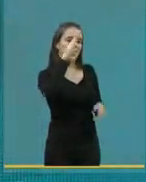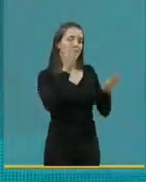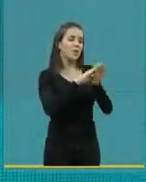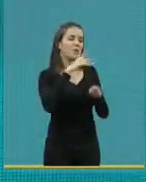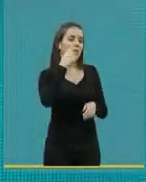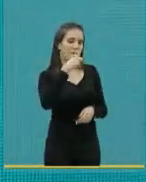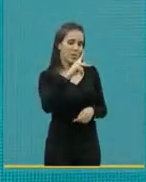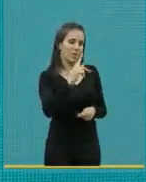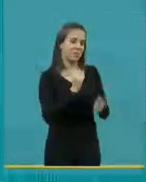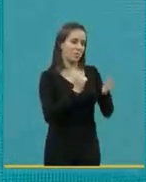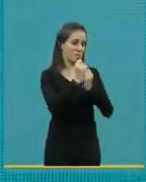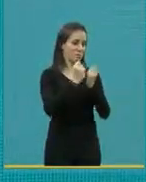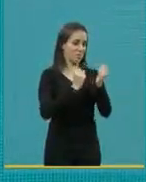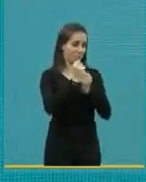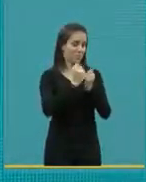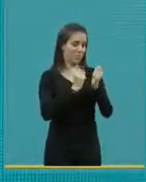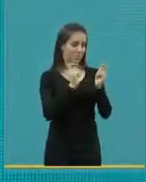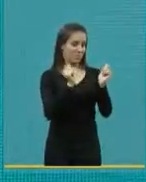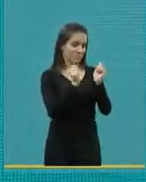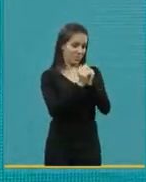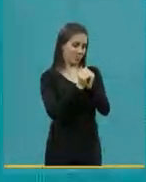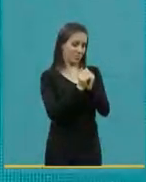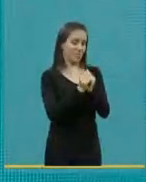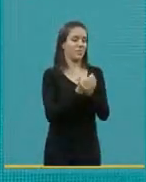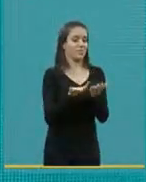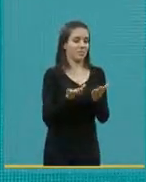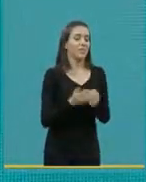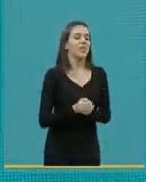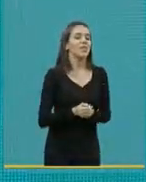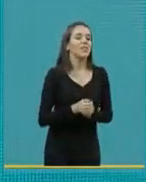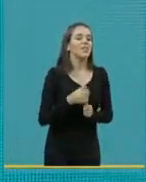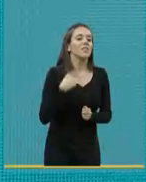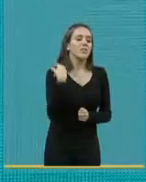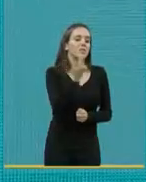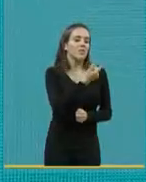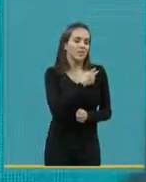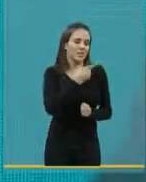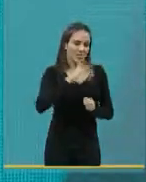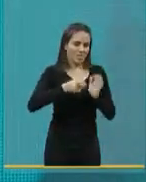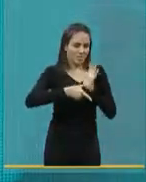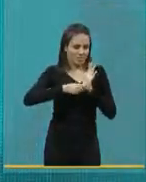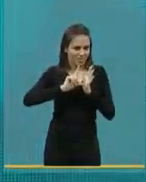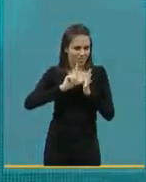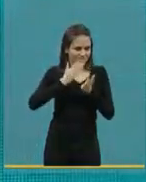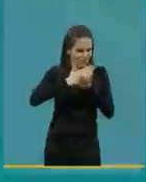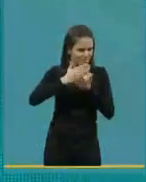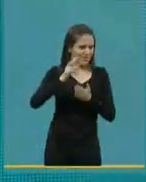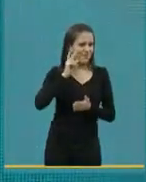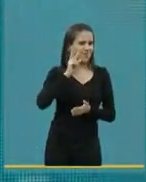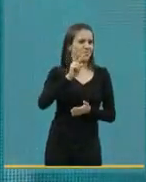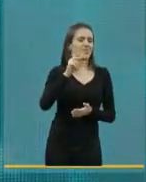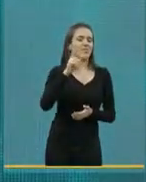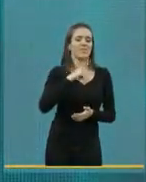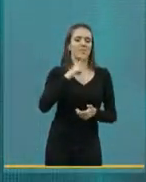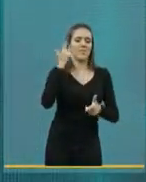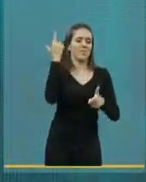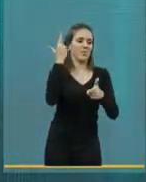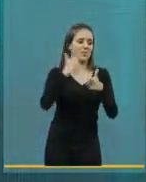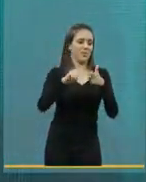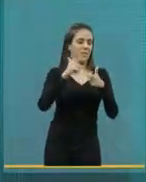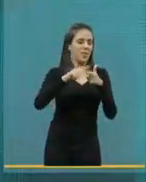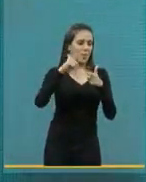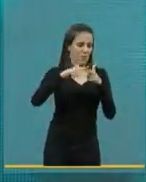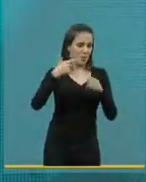economista nó que ele diz que o posto ipiranga e já no começo da história eu vejo que está tendo um incêndio no posto